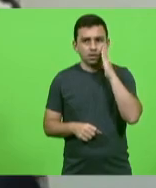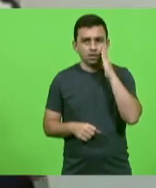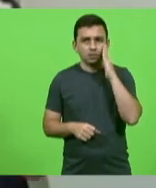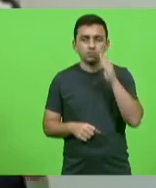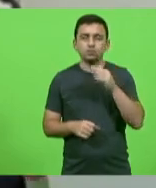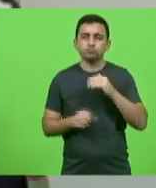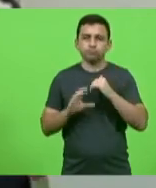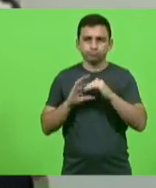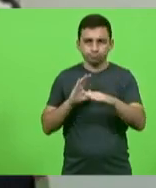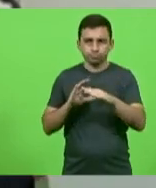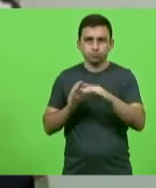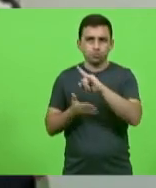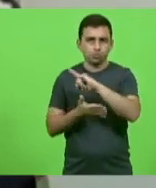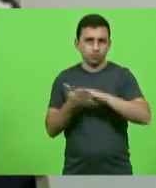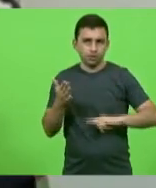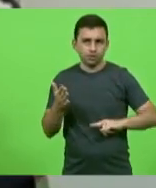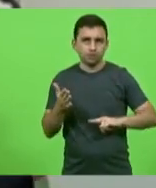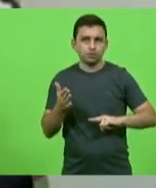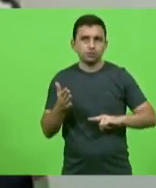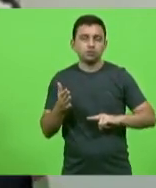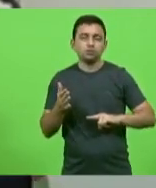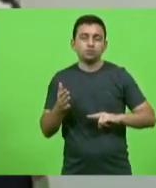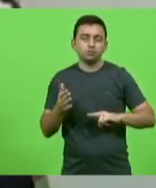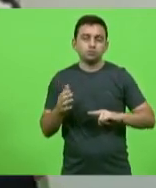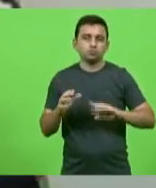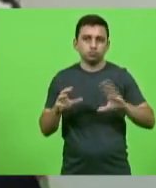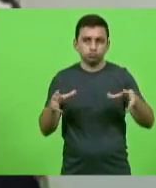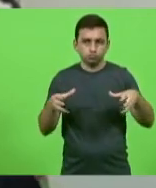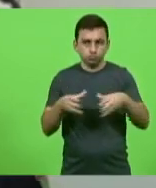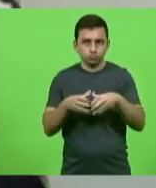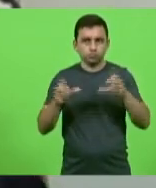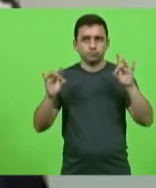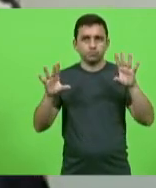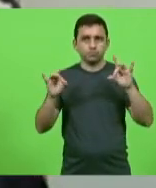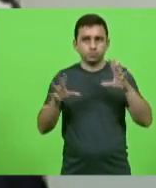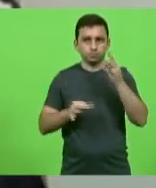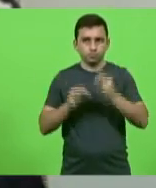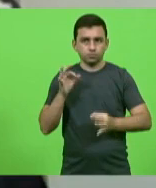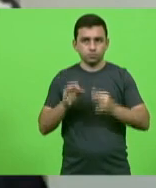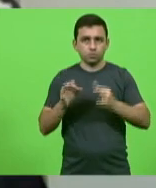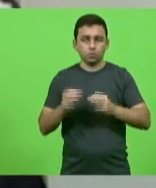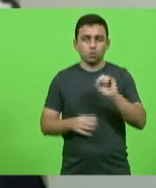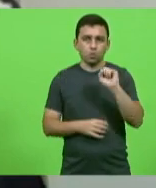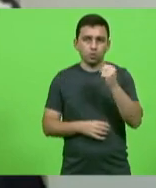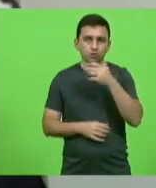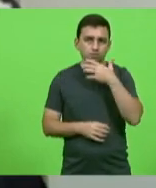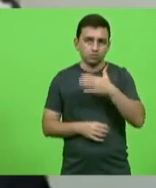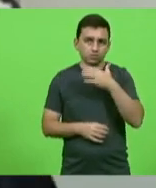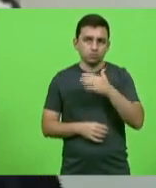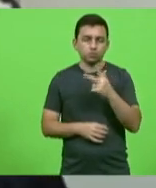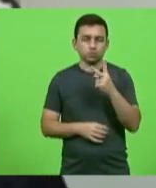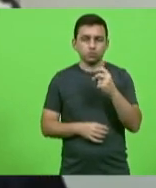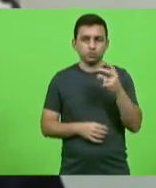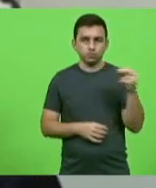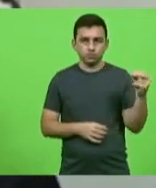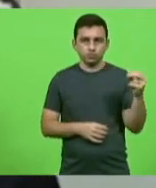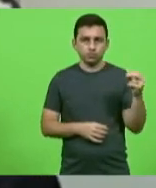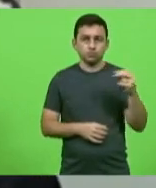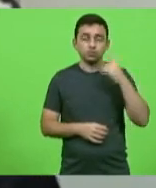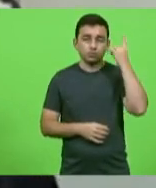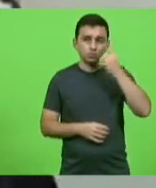aos integrantes do tribunal especial de julgamento e Oito de Dezembro de 2020 o deputado